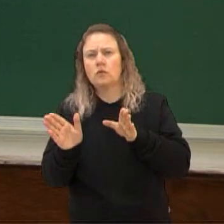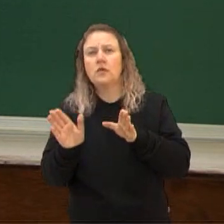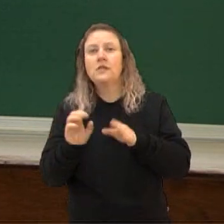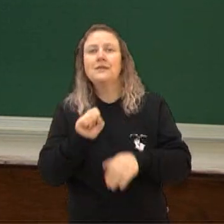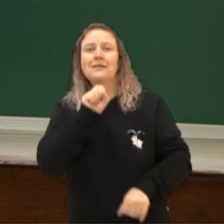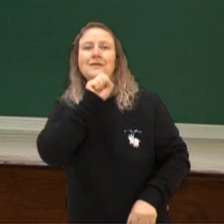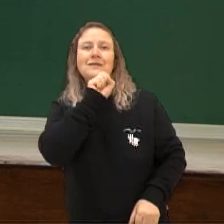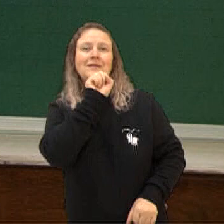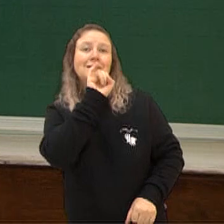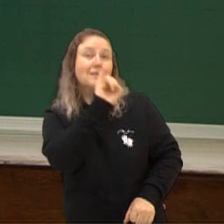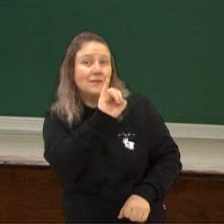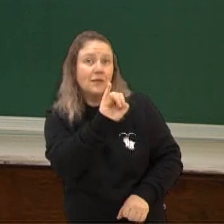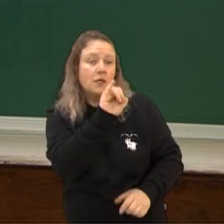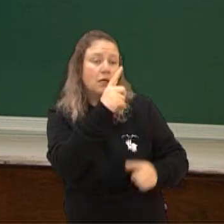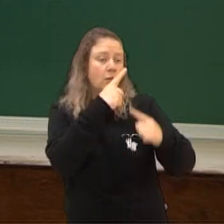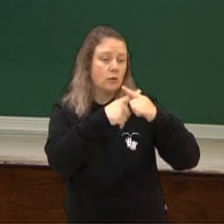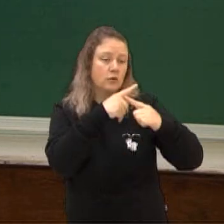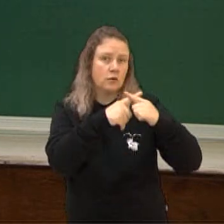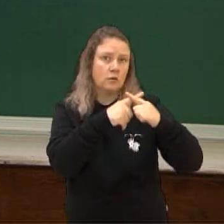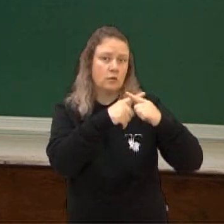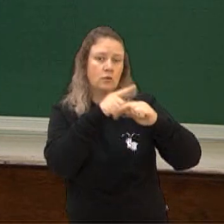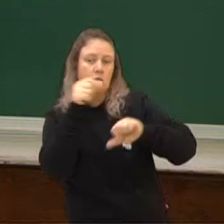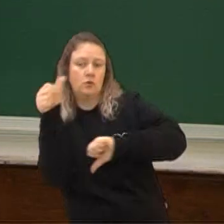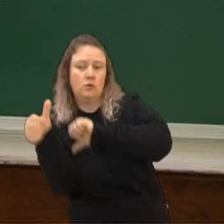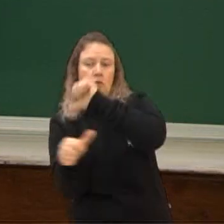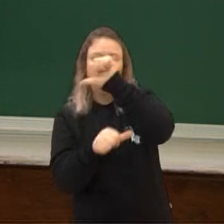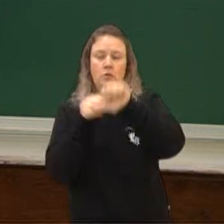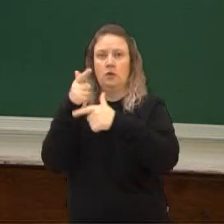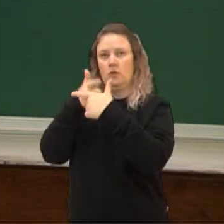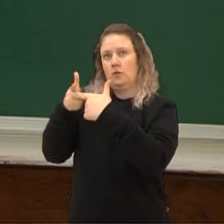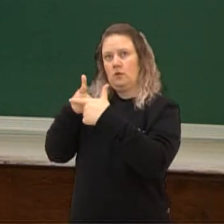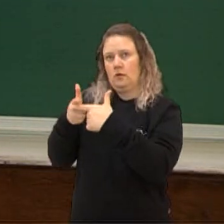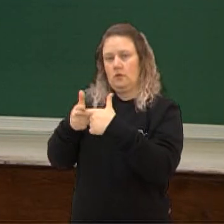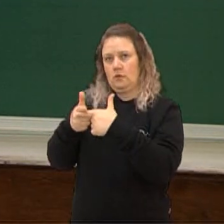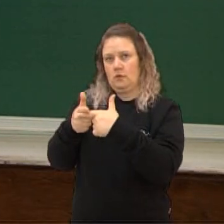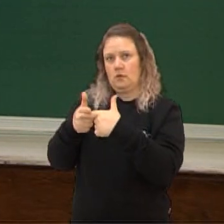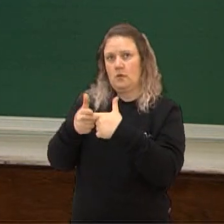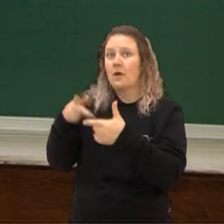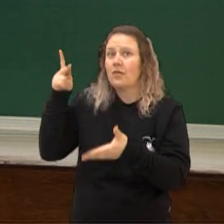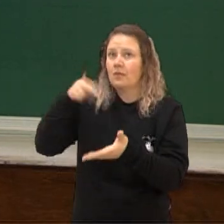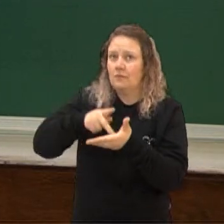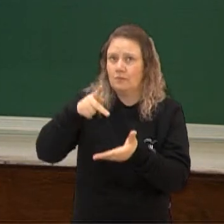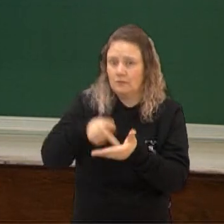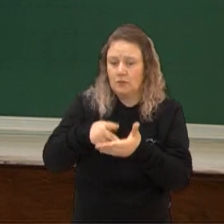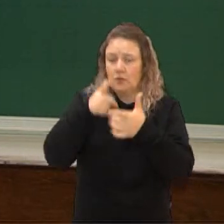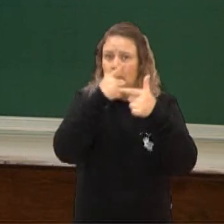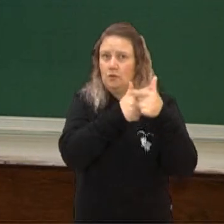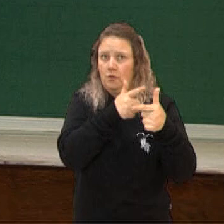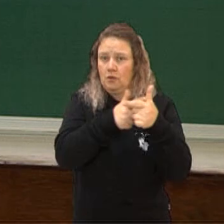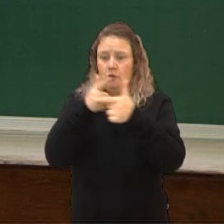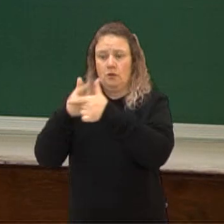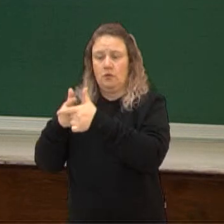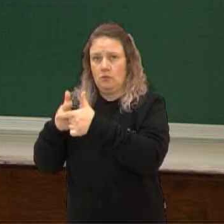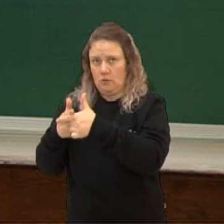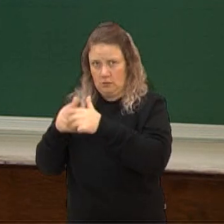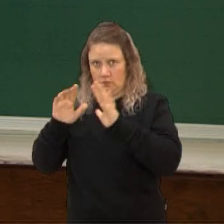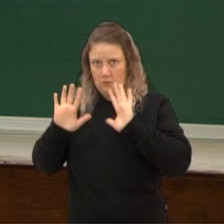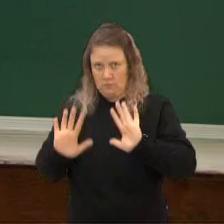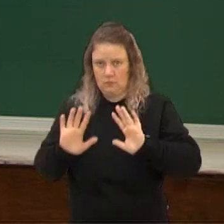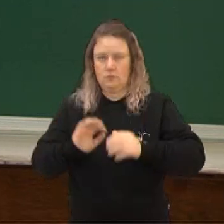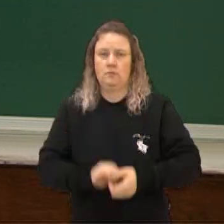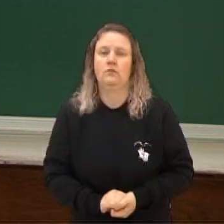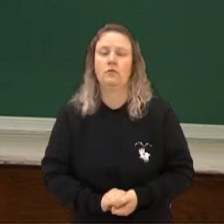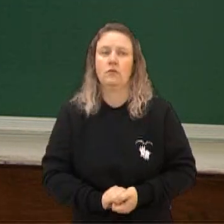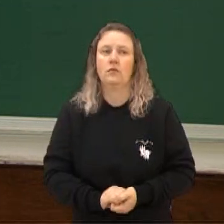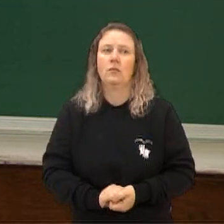está multiplicando, você passa dividindo. Na verdade, você dividiu os 2 lados pelo mesmo valor. Mas vamos lá, vamos para o popular.